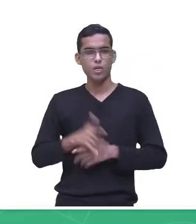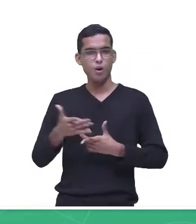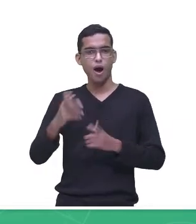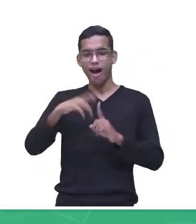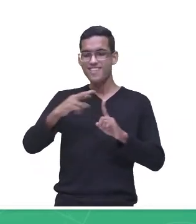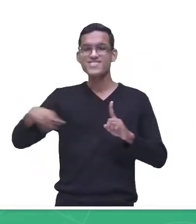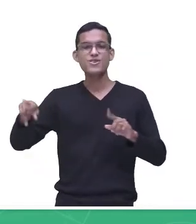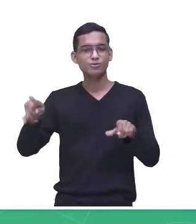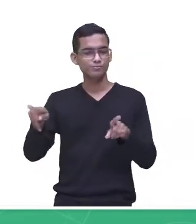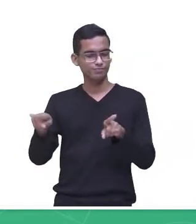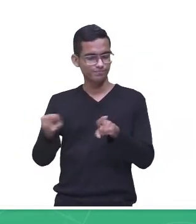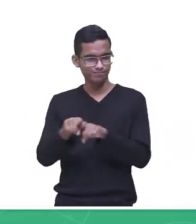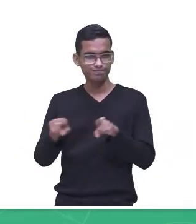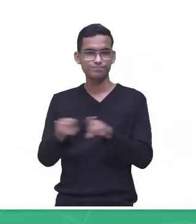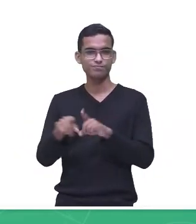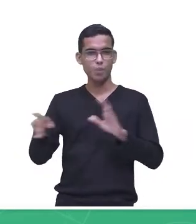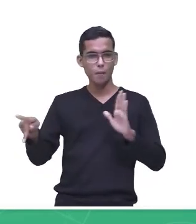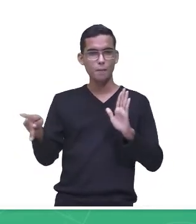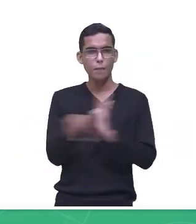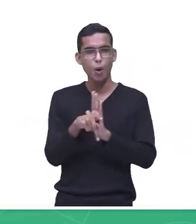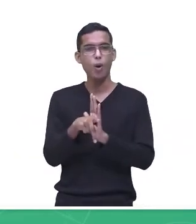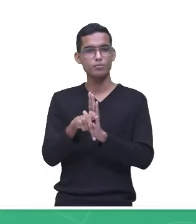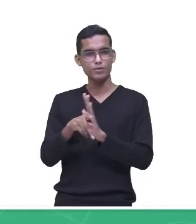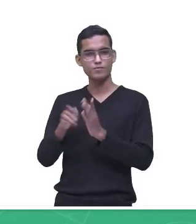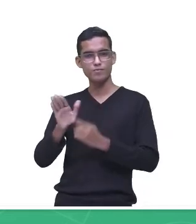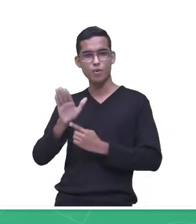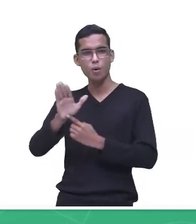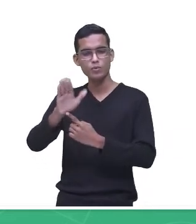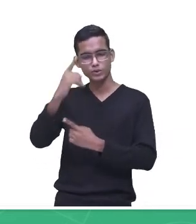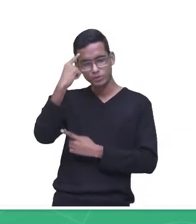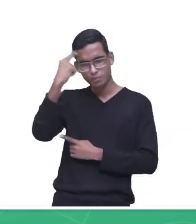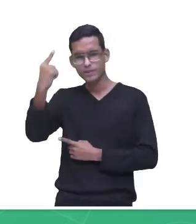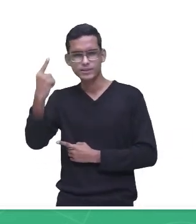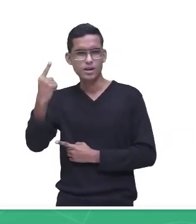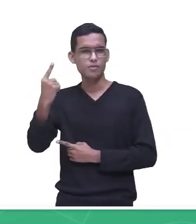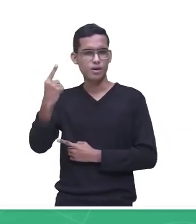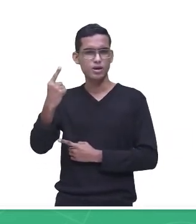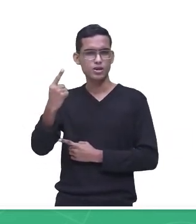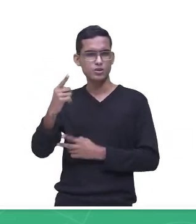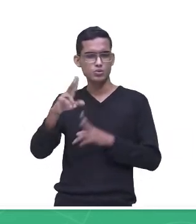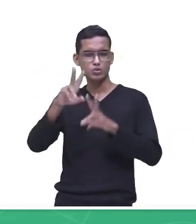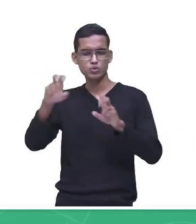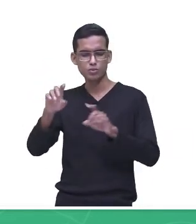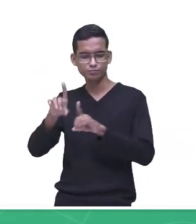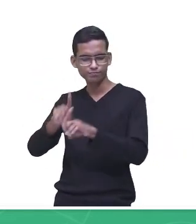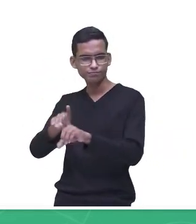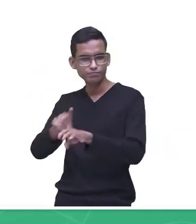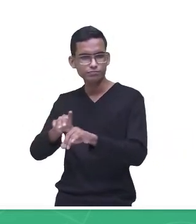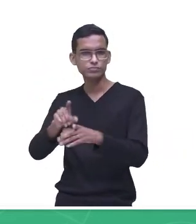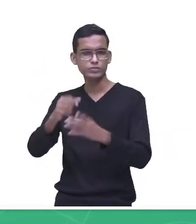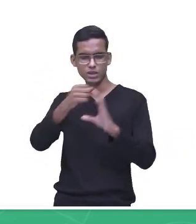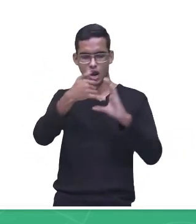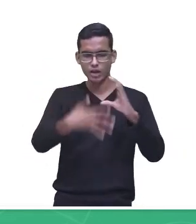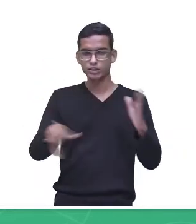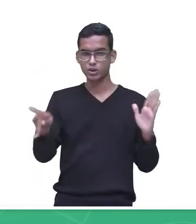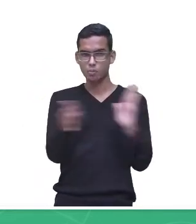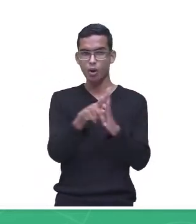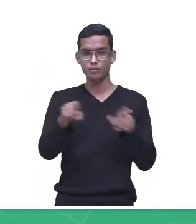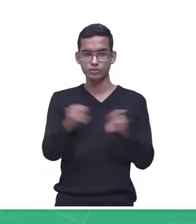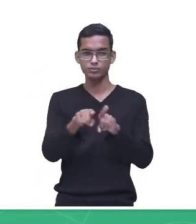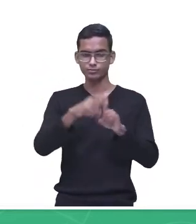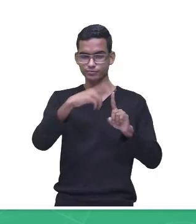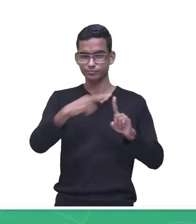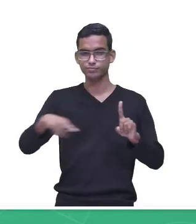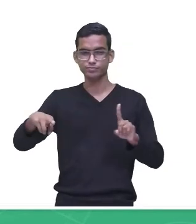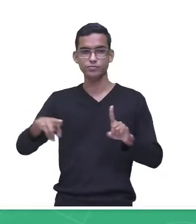si trouxe essas ideias para o seio das suas características, né? Nós podemos ver isso com calma depois